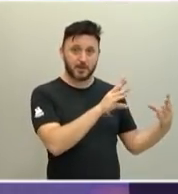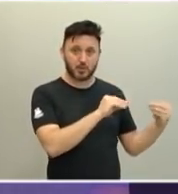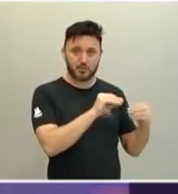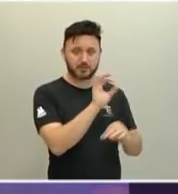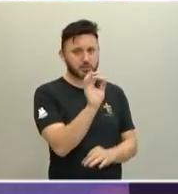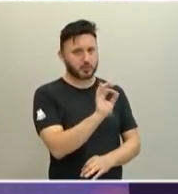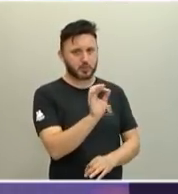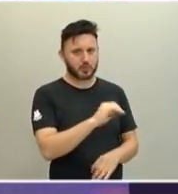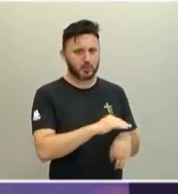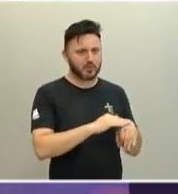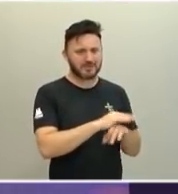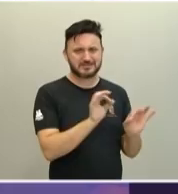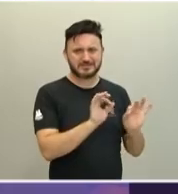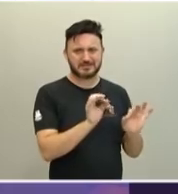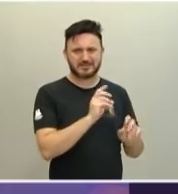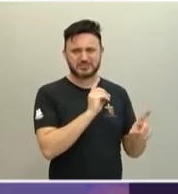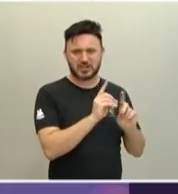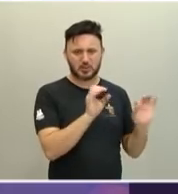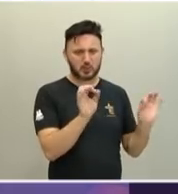estão conseguindo